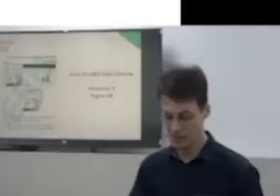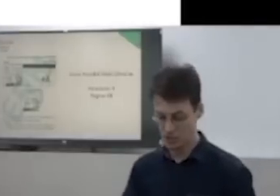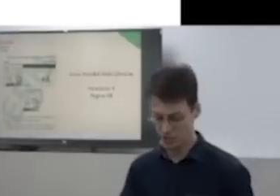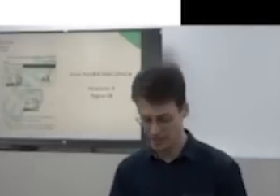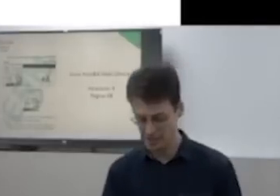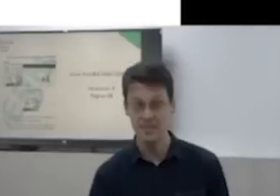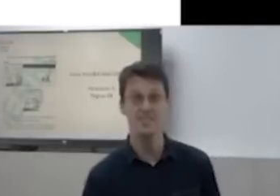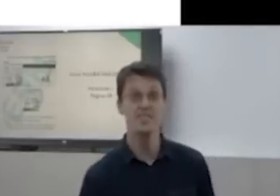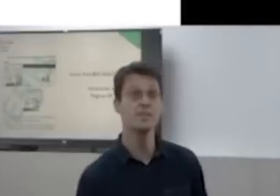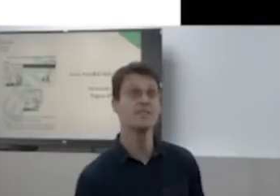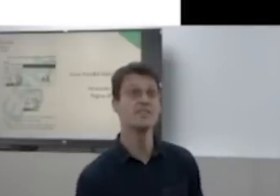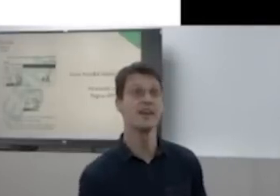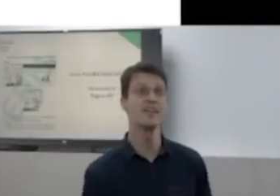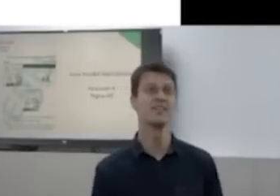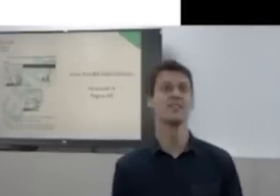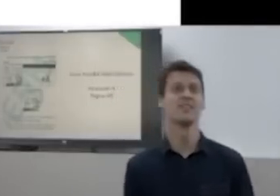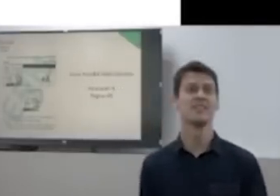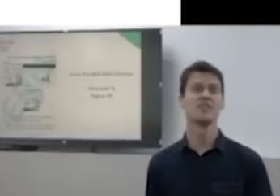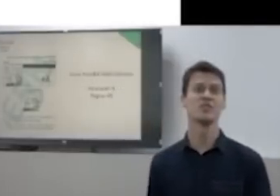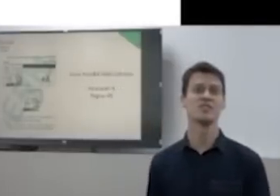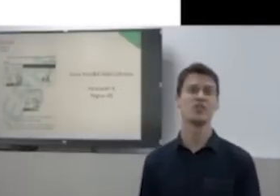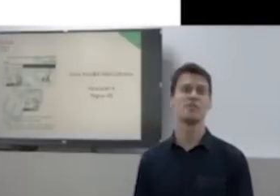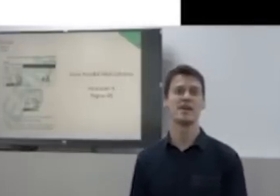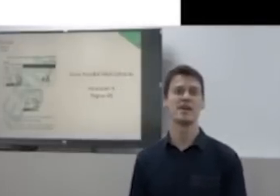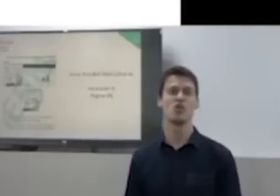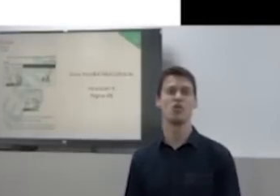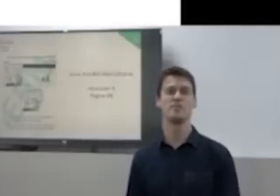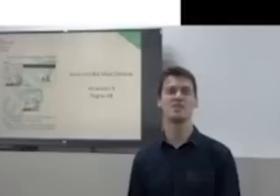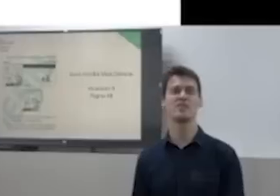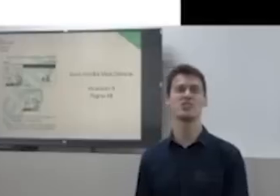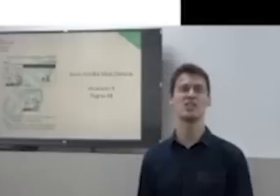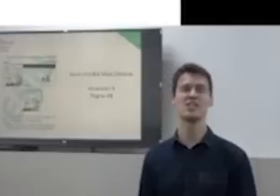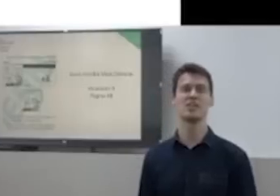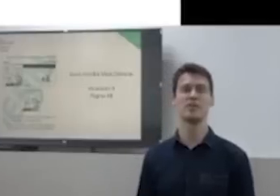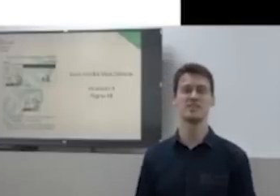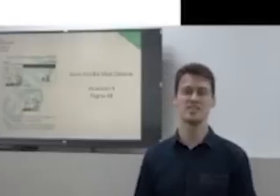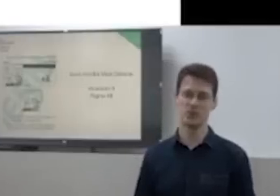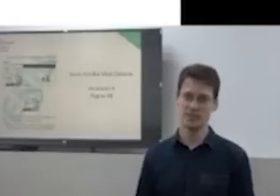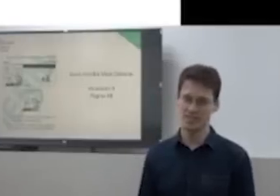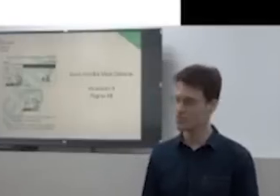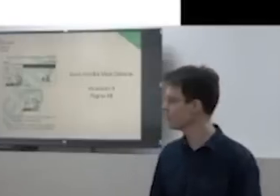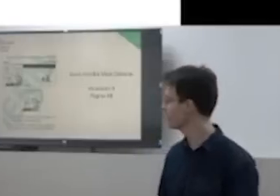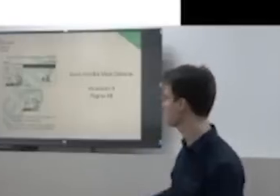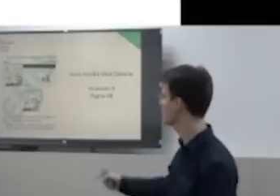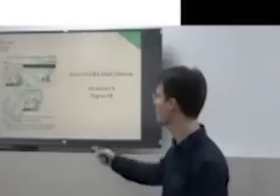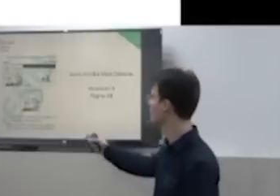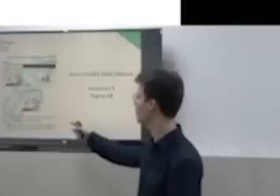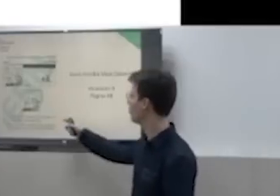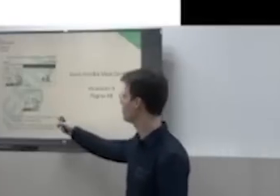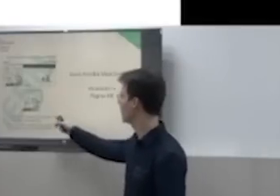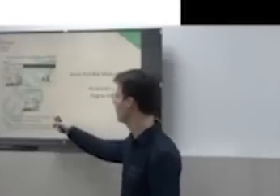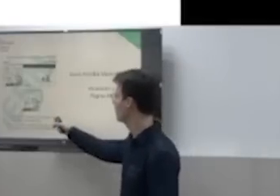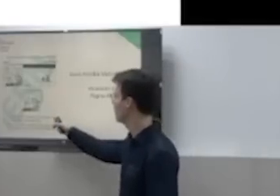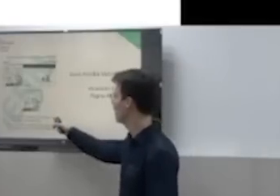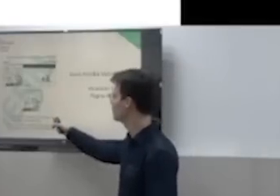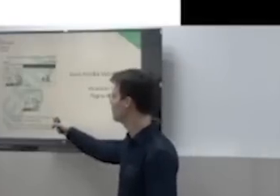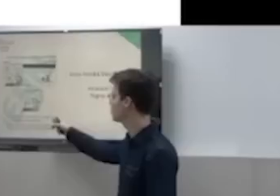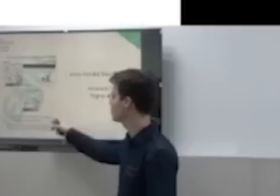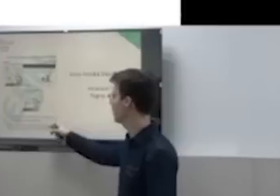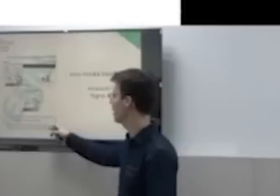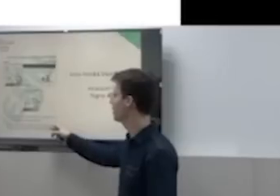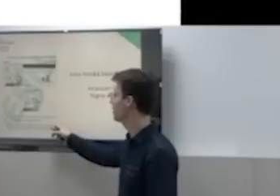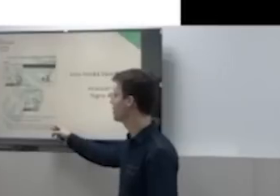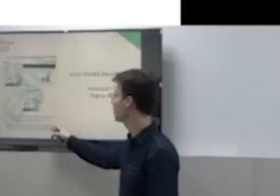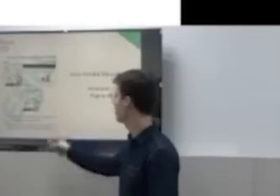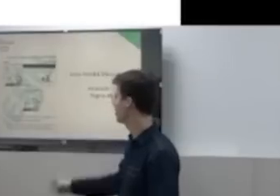Então vamos lá, é uma atividade bem simples, né? Então você vai copiar só, observe a tirinha e depois responda as questões. E copiar